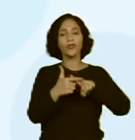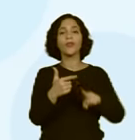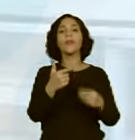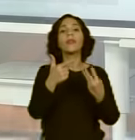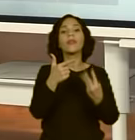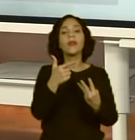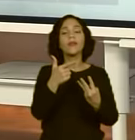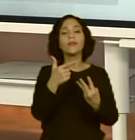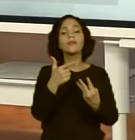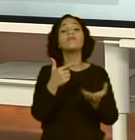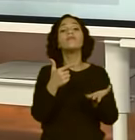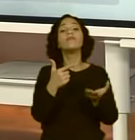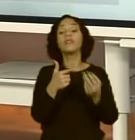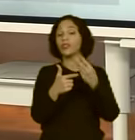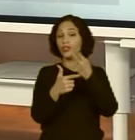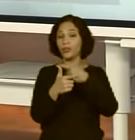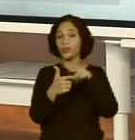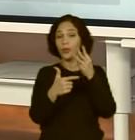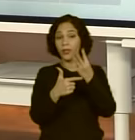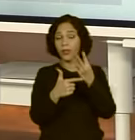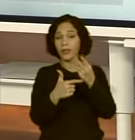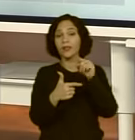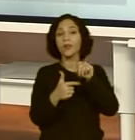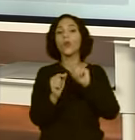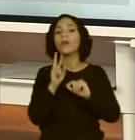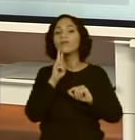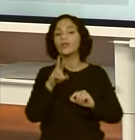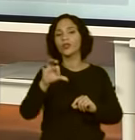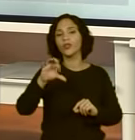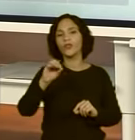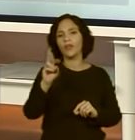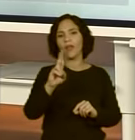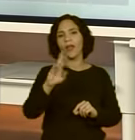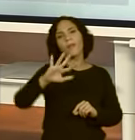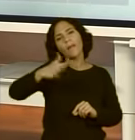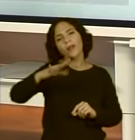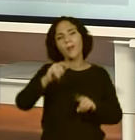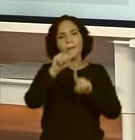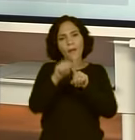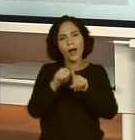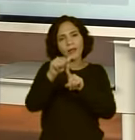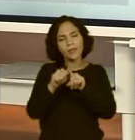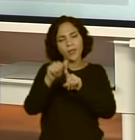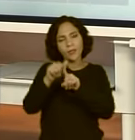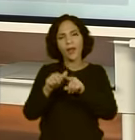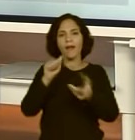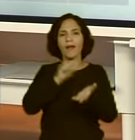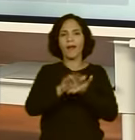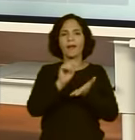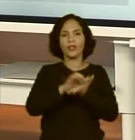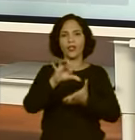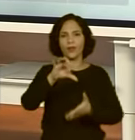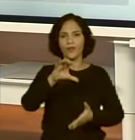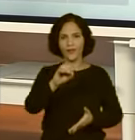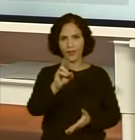9, R$ 90, certo? Essa é a média que essa família costuma gastar de